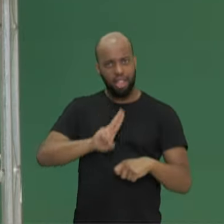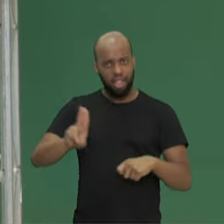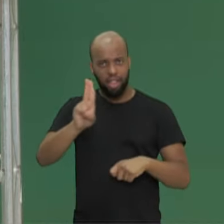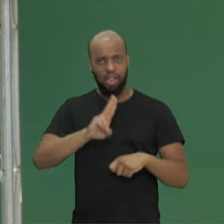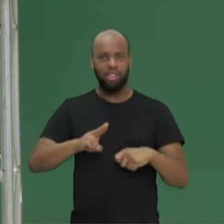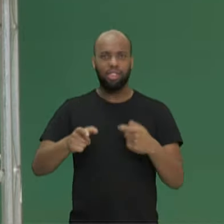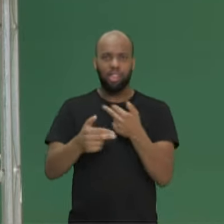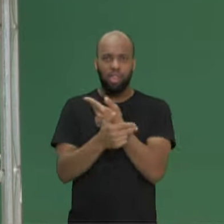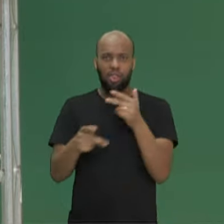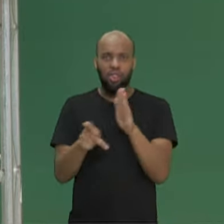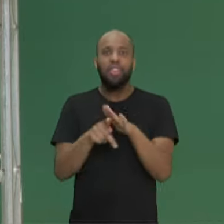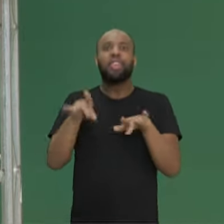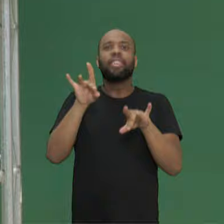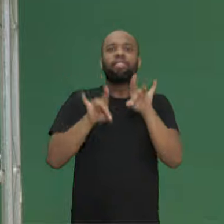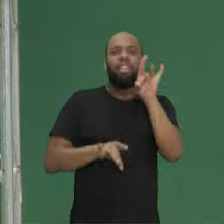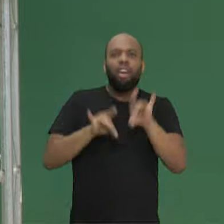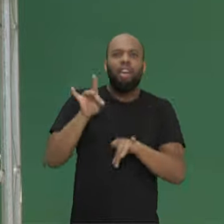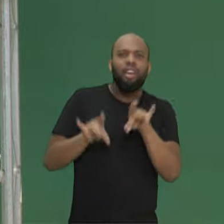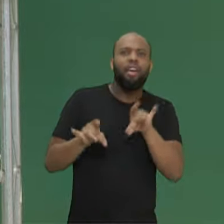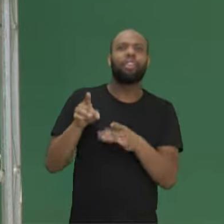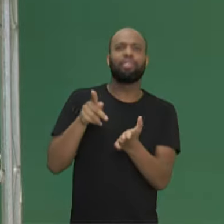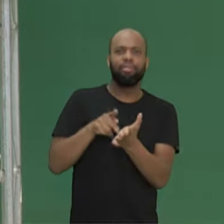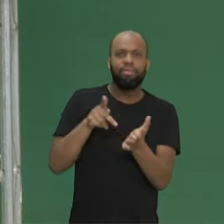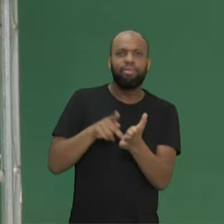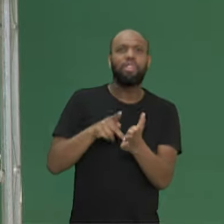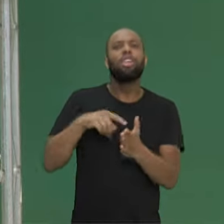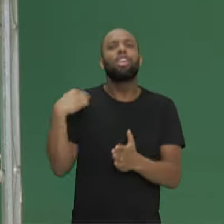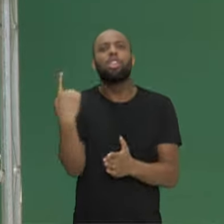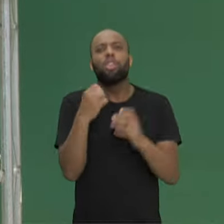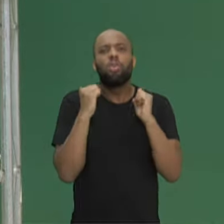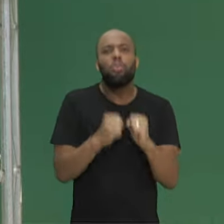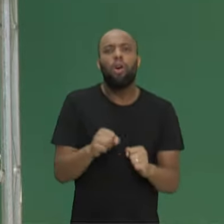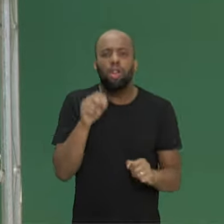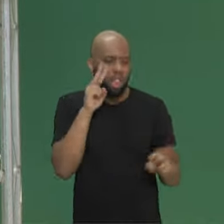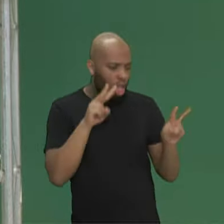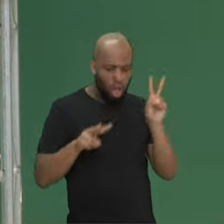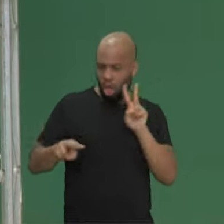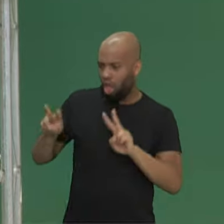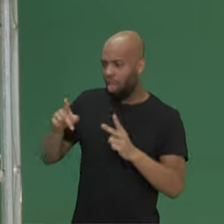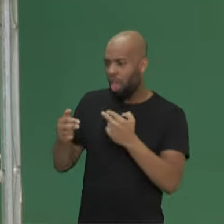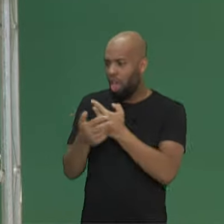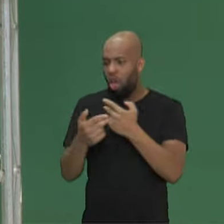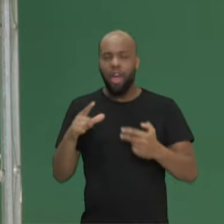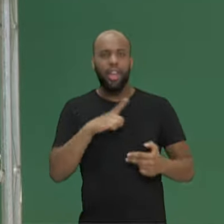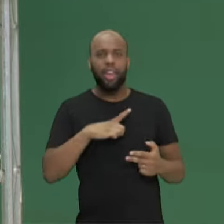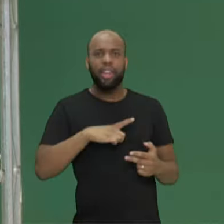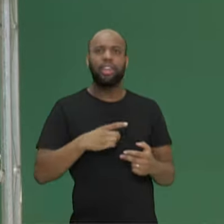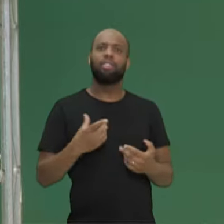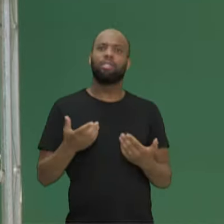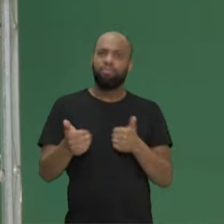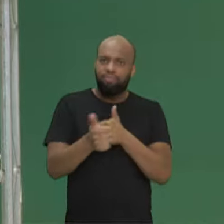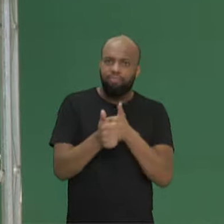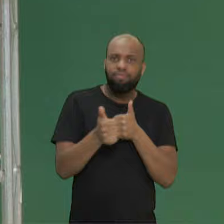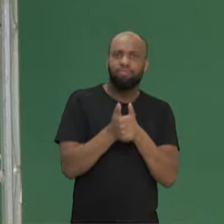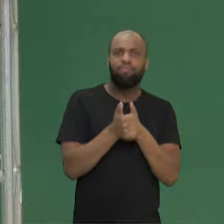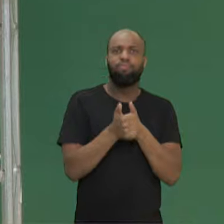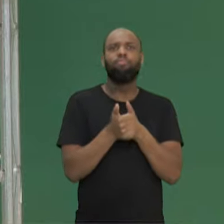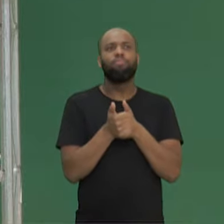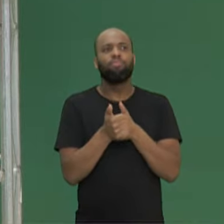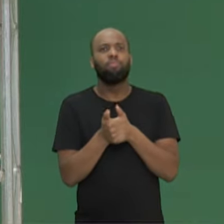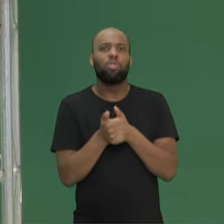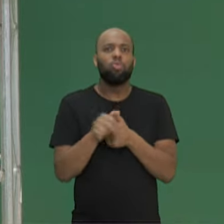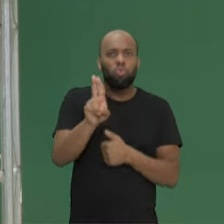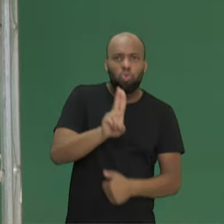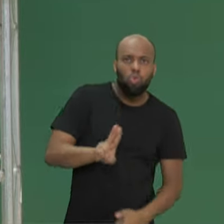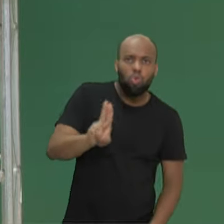práticas teatrais, não é? E nós devemos olhar nosso redor, ver os elementos que temos